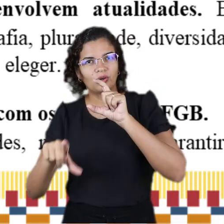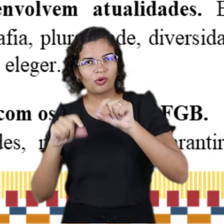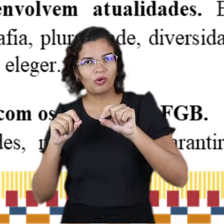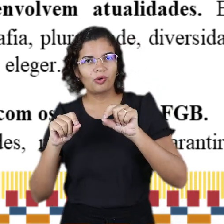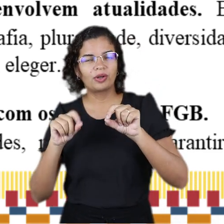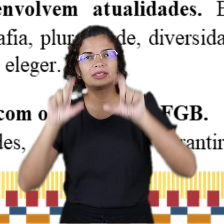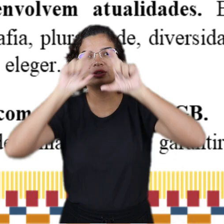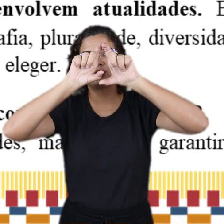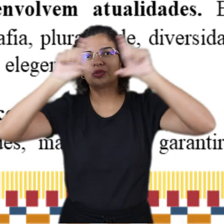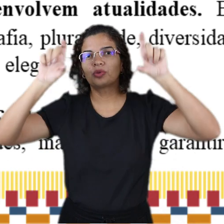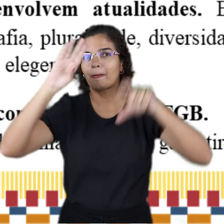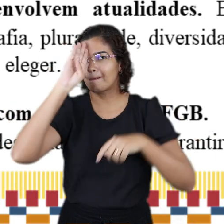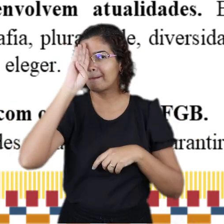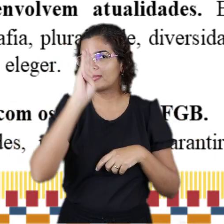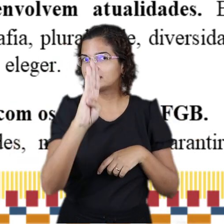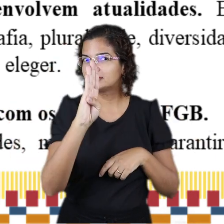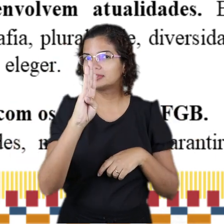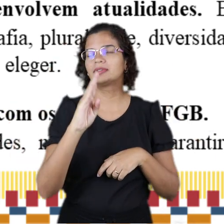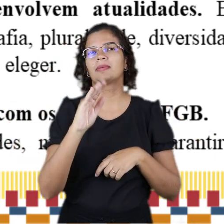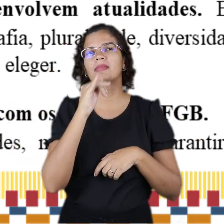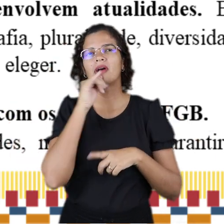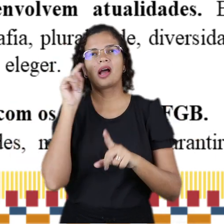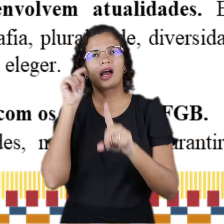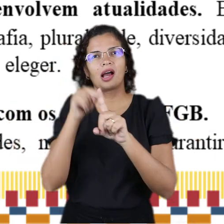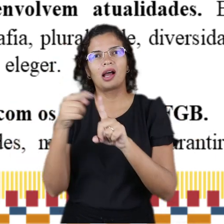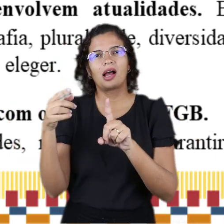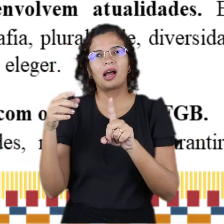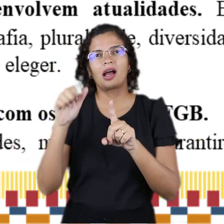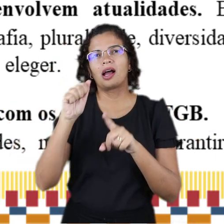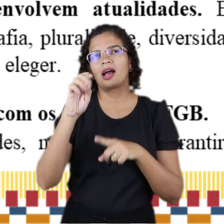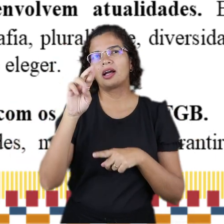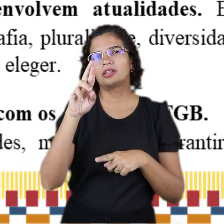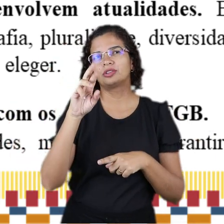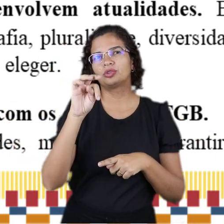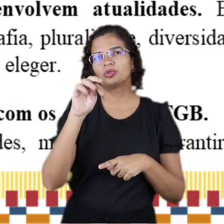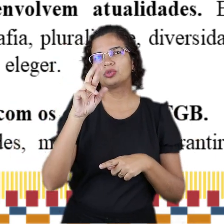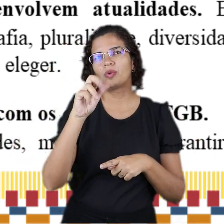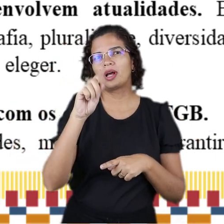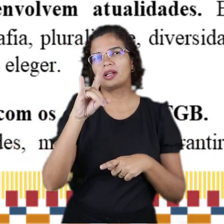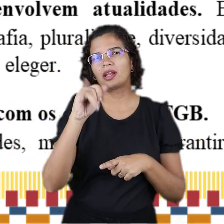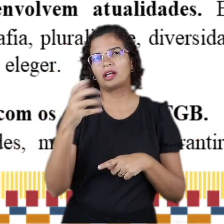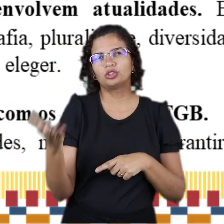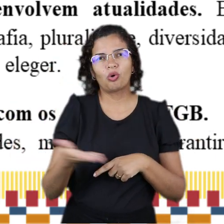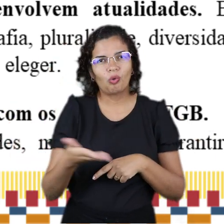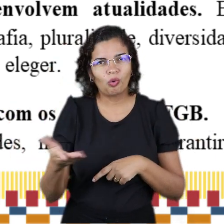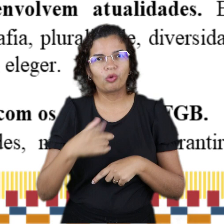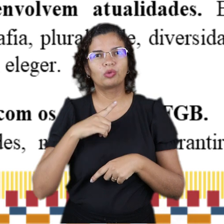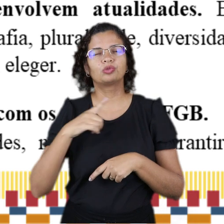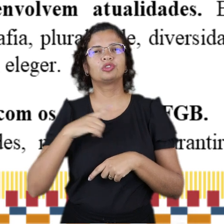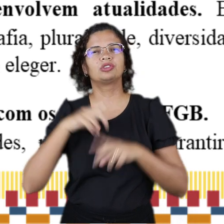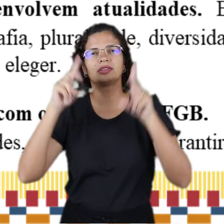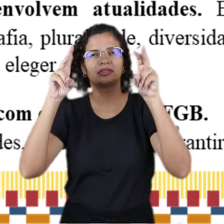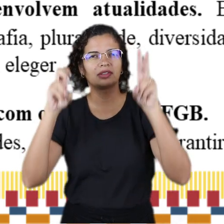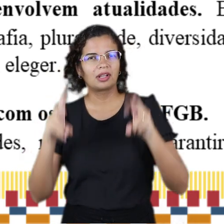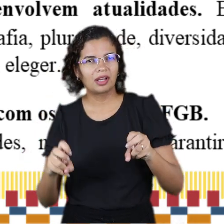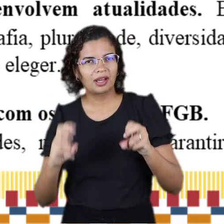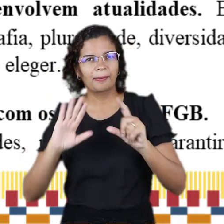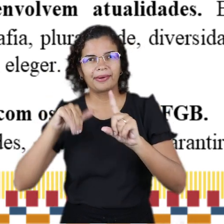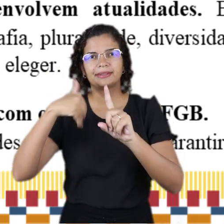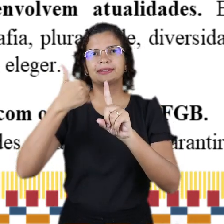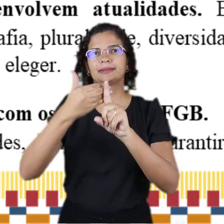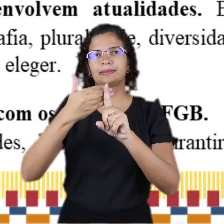linguagem, os componentes naturais, os componentes diversos, né, como unidades desse enfoque, a exemplo, a língua